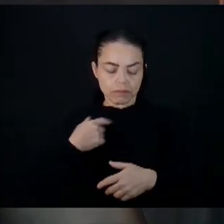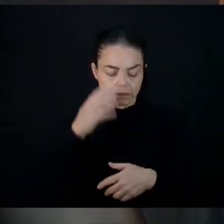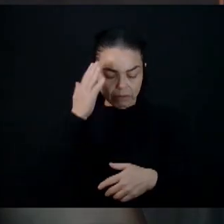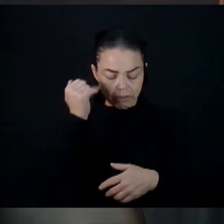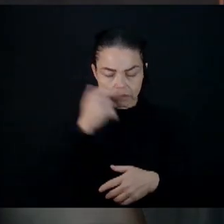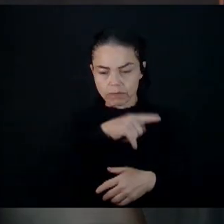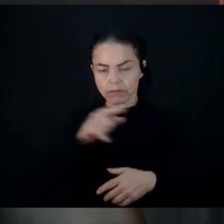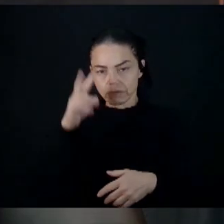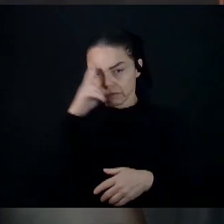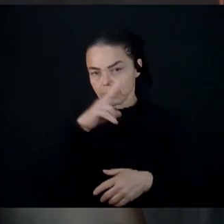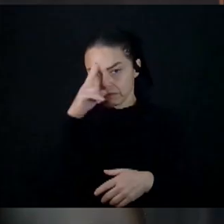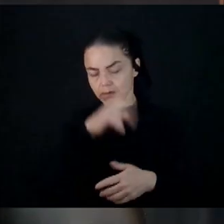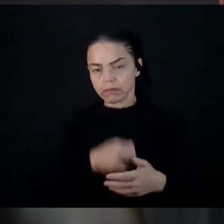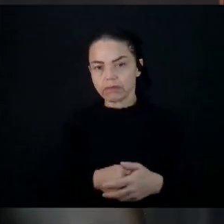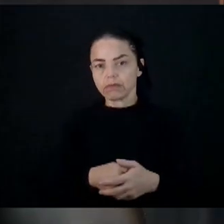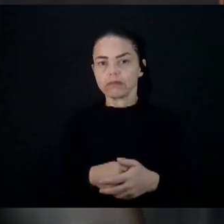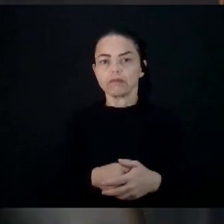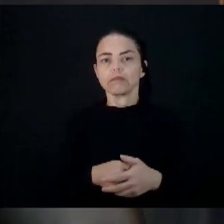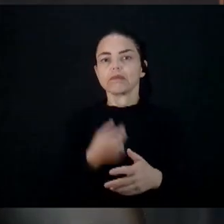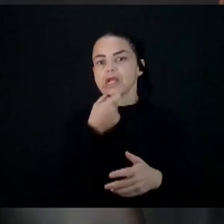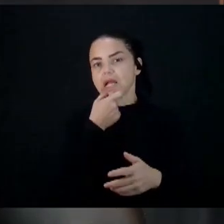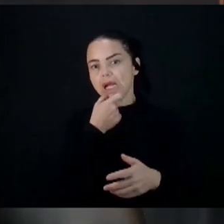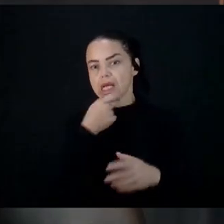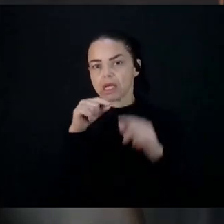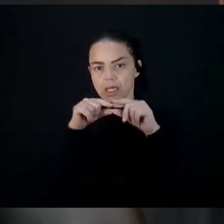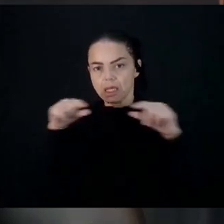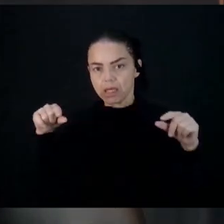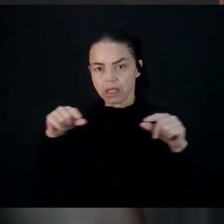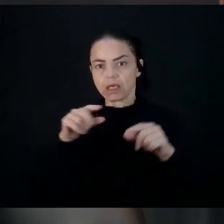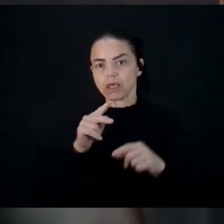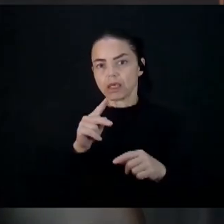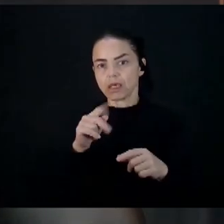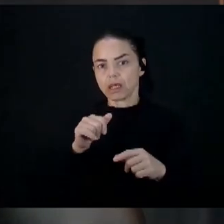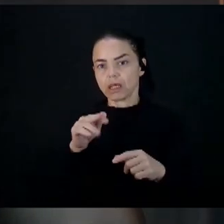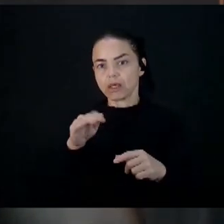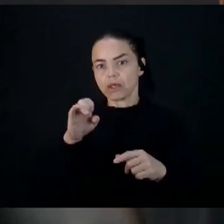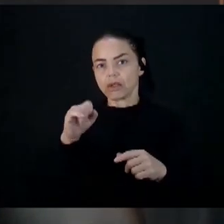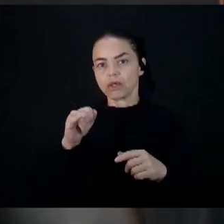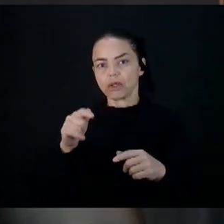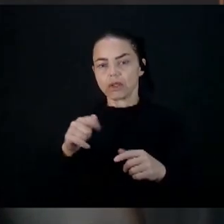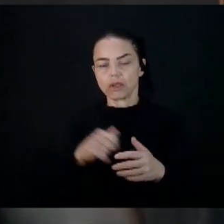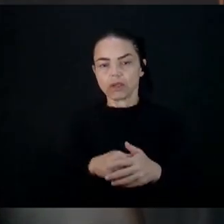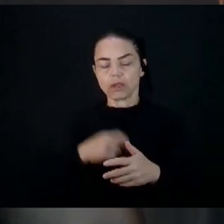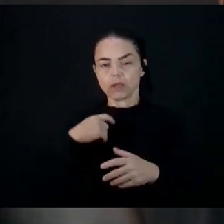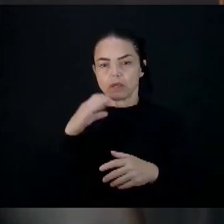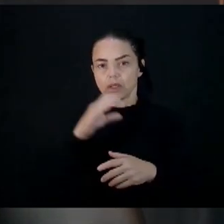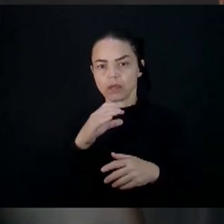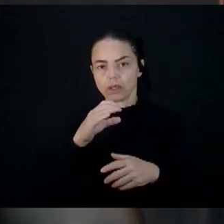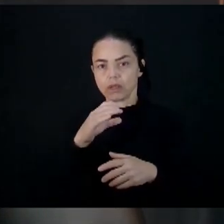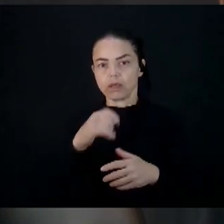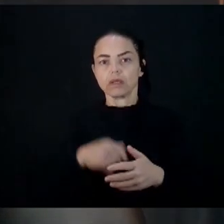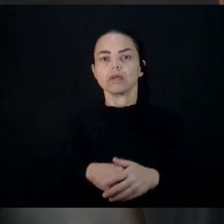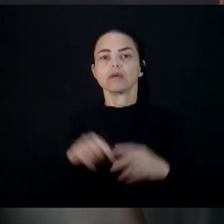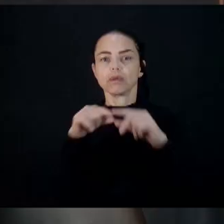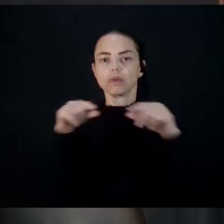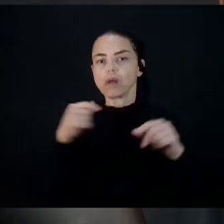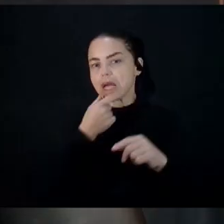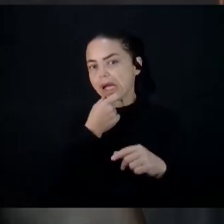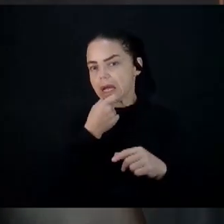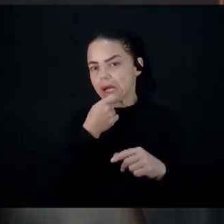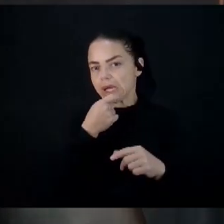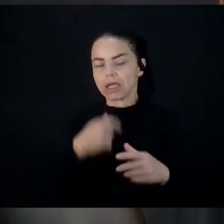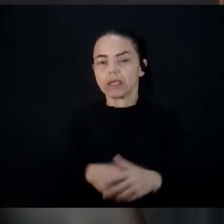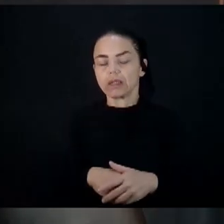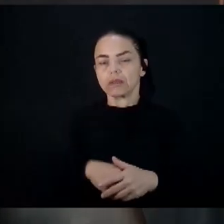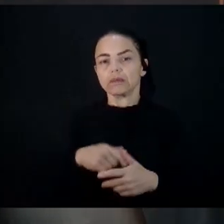lembrar. É uma sigla em inglês, na verdade, CAGE, que é C-A-G-E. Então, o C é de cut down, de parar, né? Se a pessoa